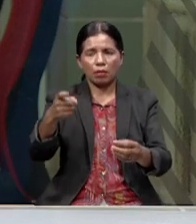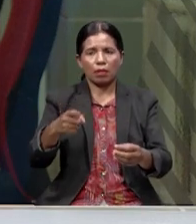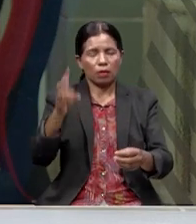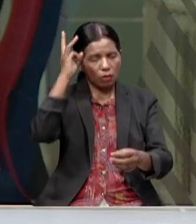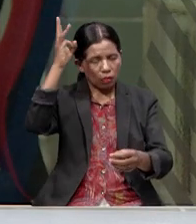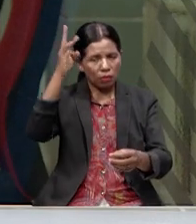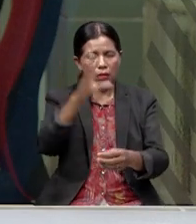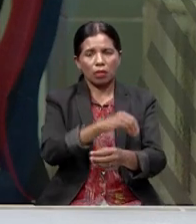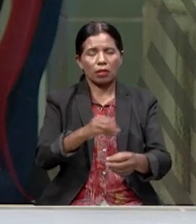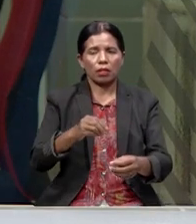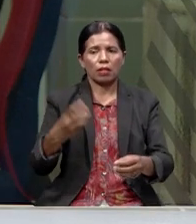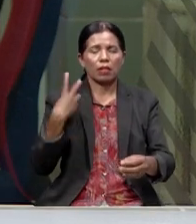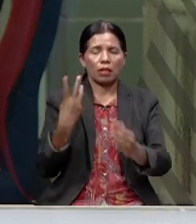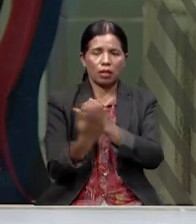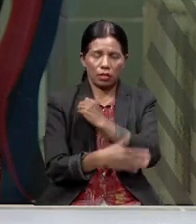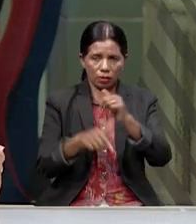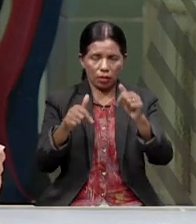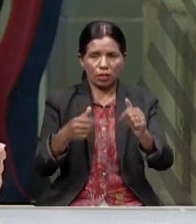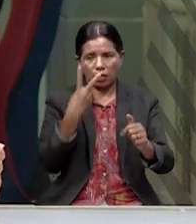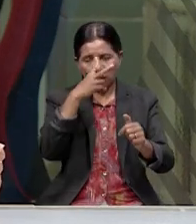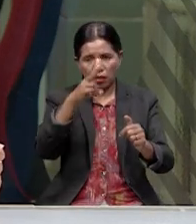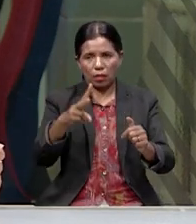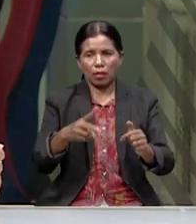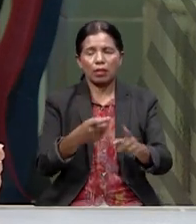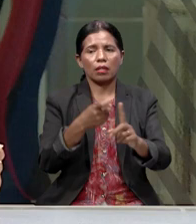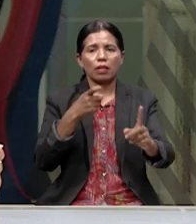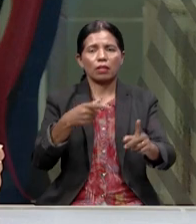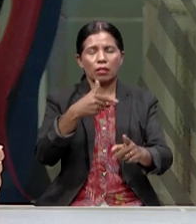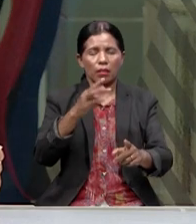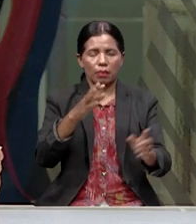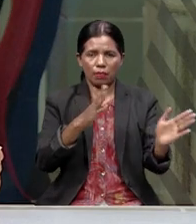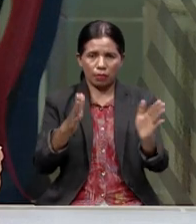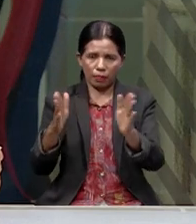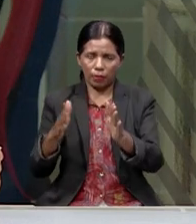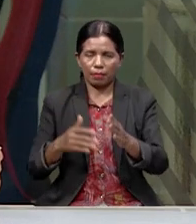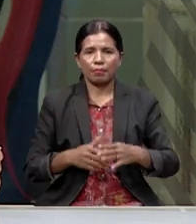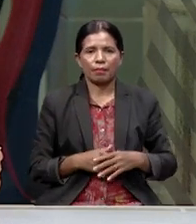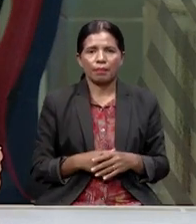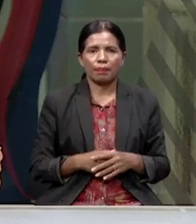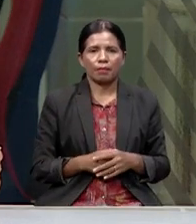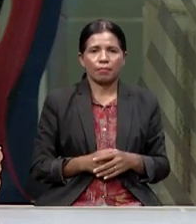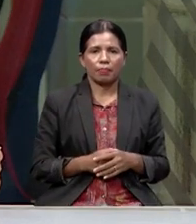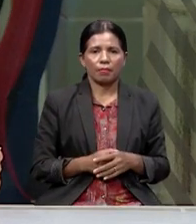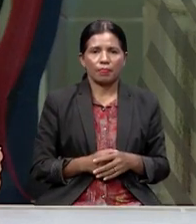preukupa dekadénsia moral i herai dene. Tuir akompaña reportajem ne bexie meni prepara ona.